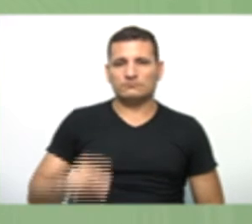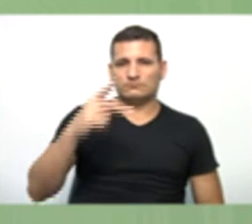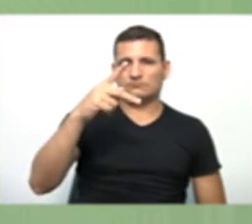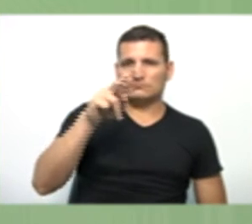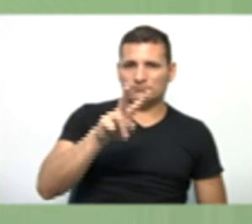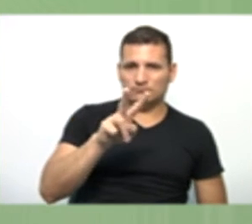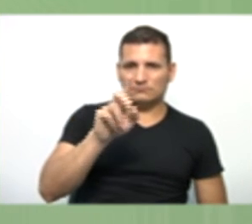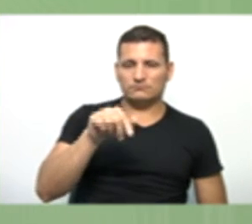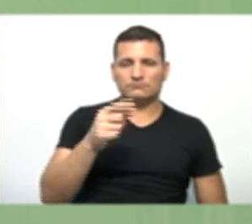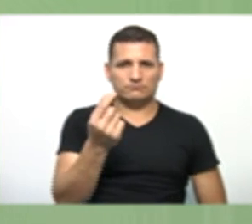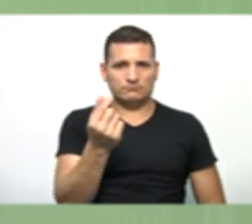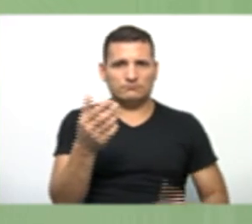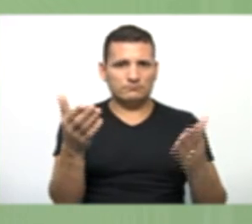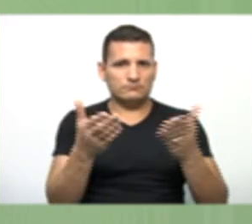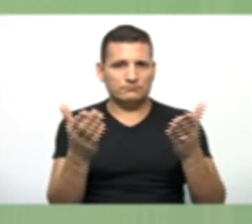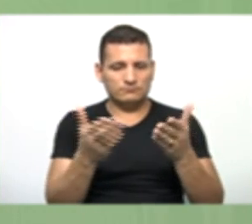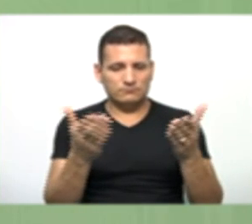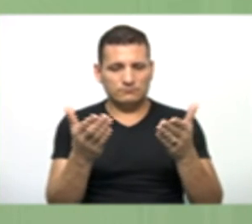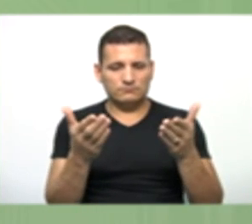o valor presente